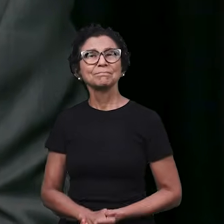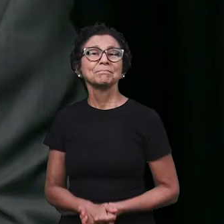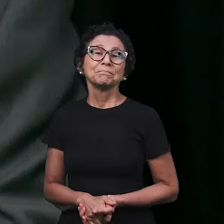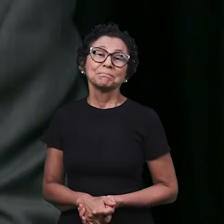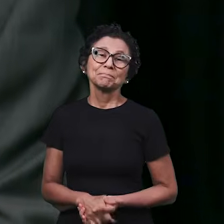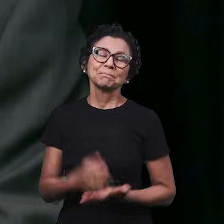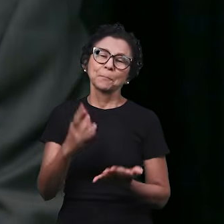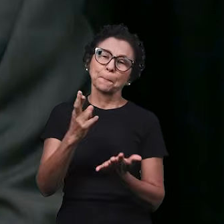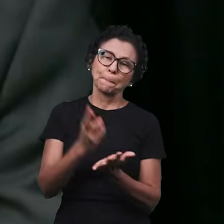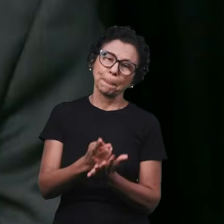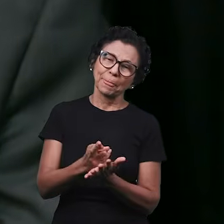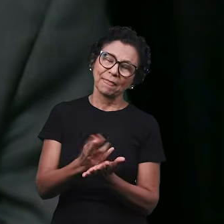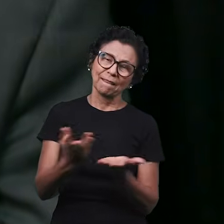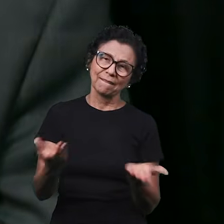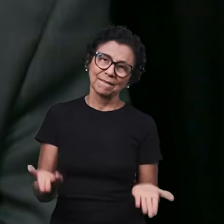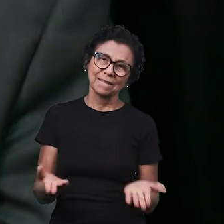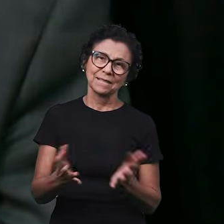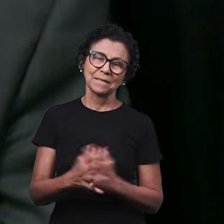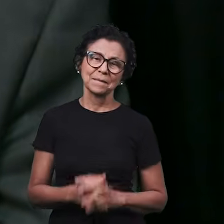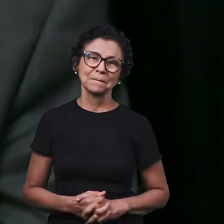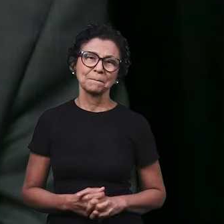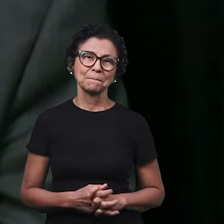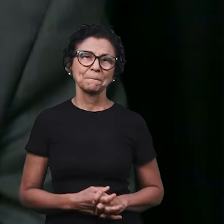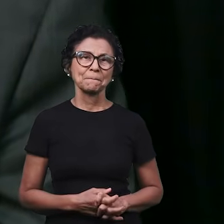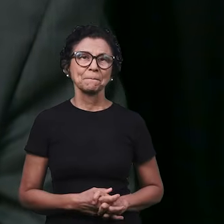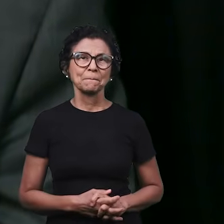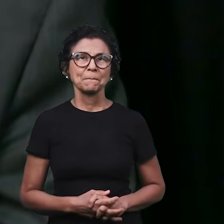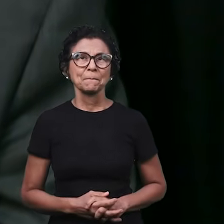daí, aí o resultado está aqui.